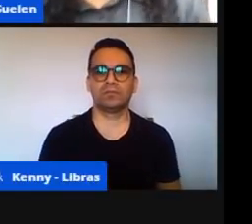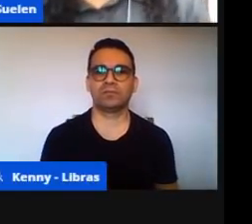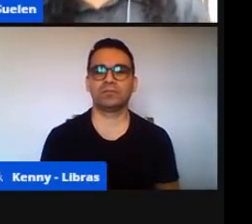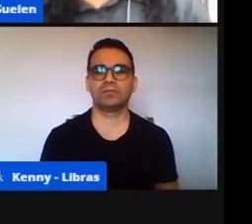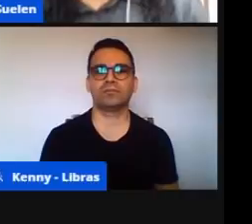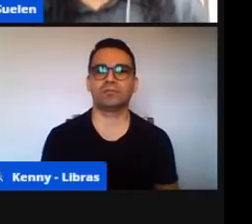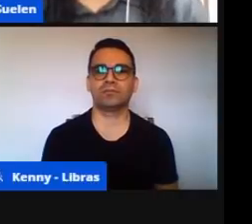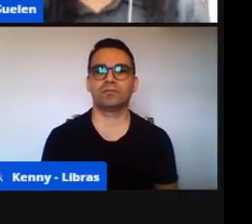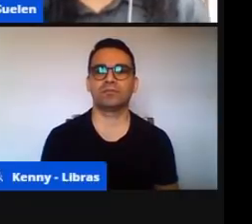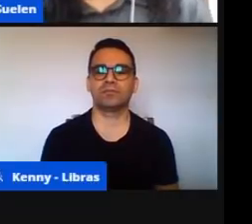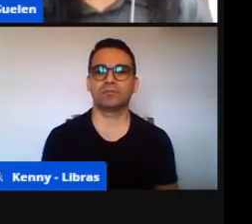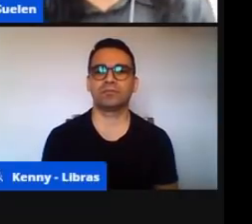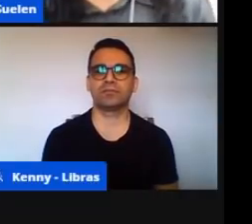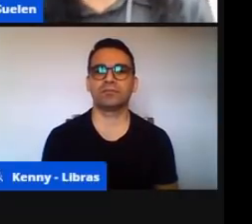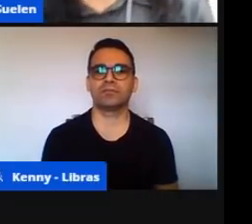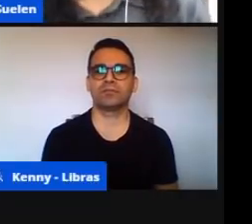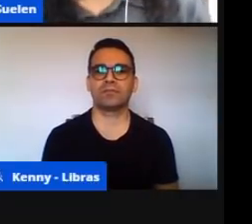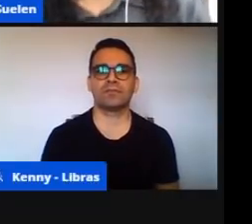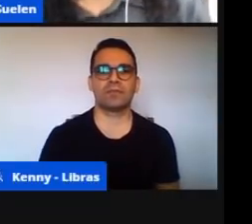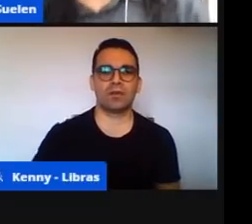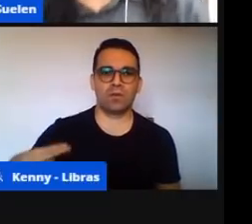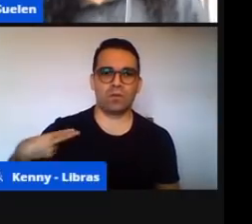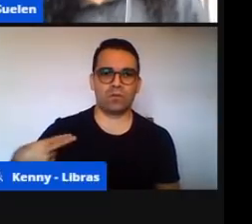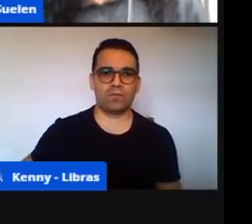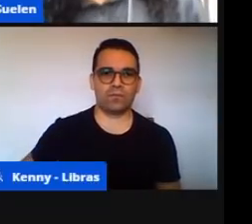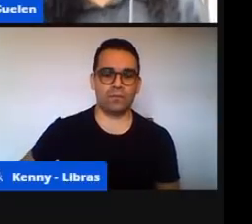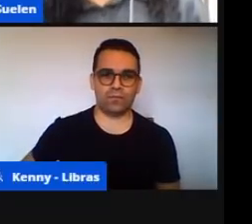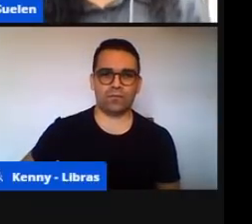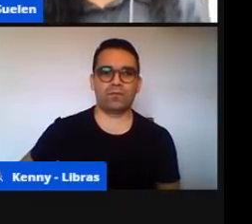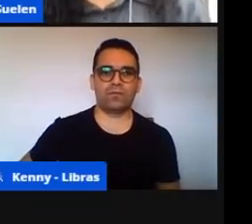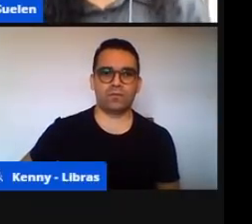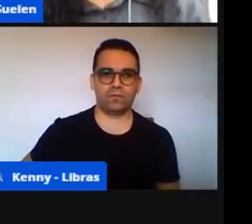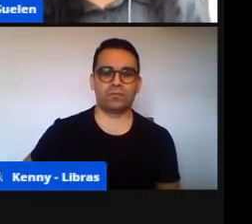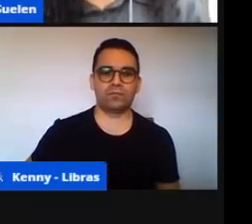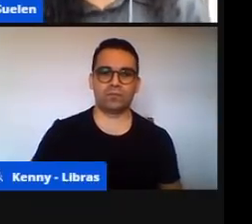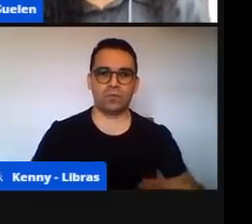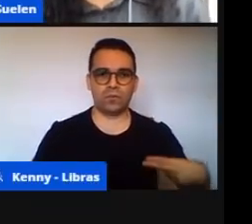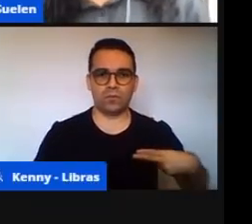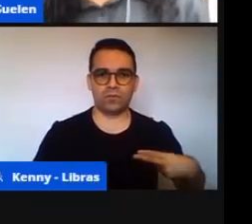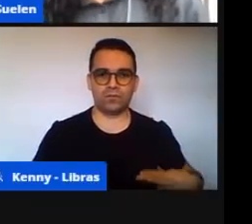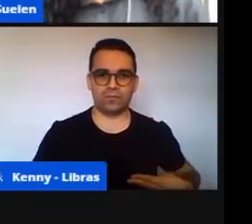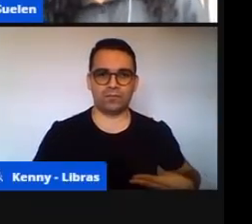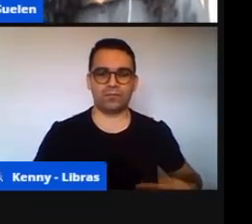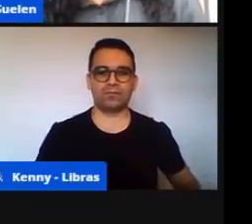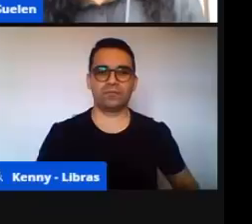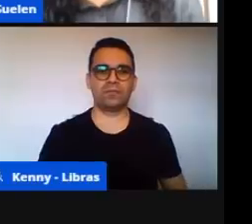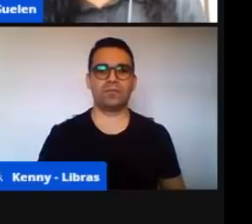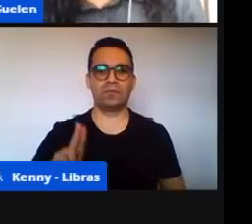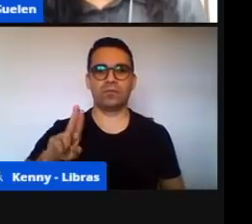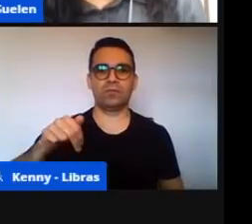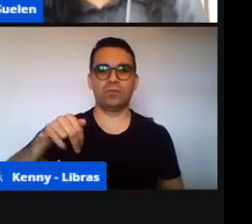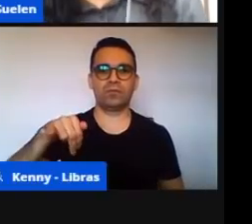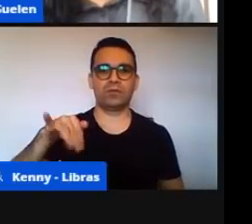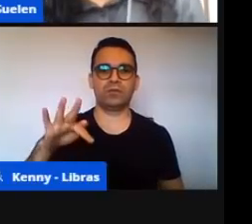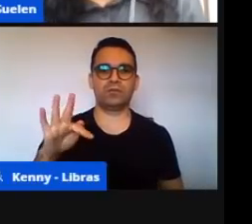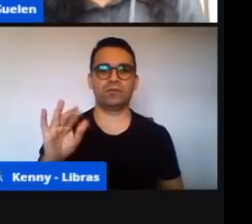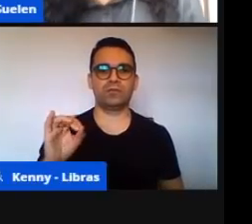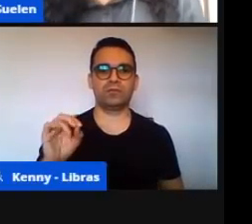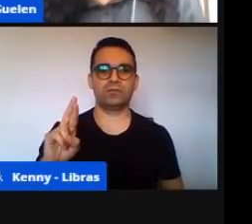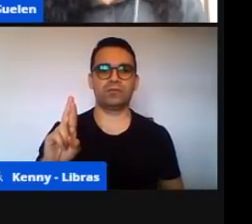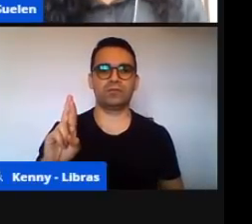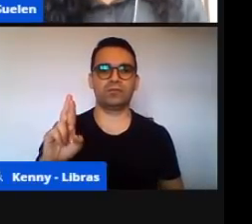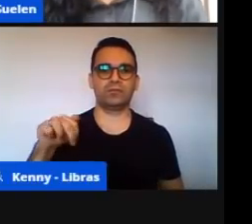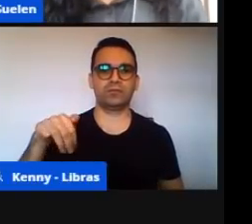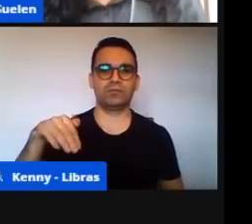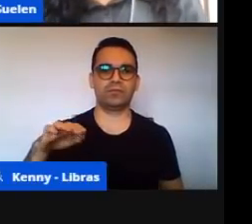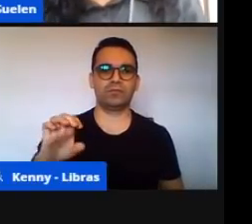É importante também a gente ter uma atenção com o uniforme adequado, lembrando que esse uniforme ele tem que ser